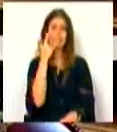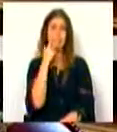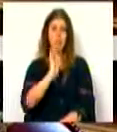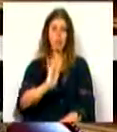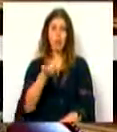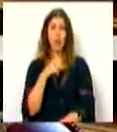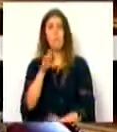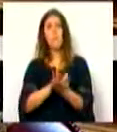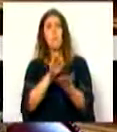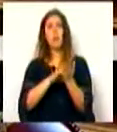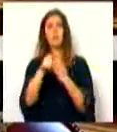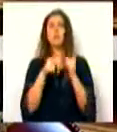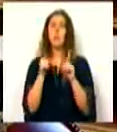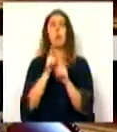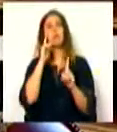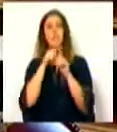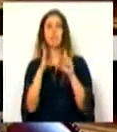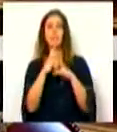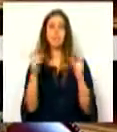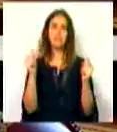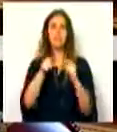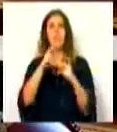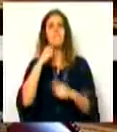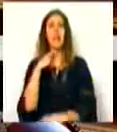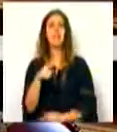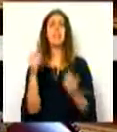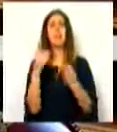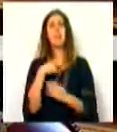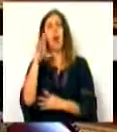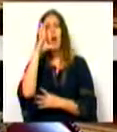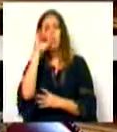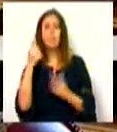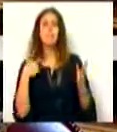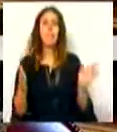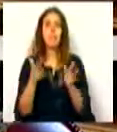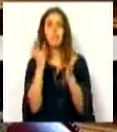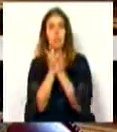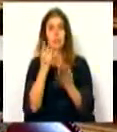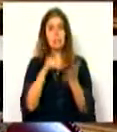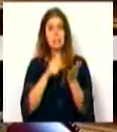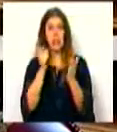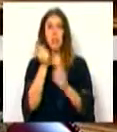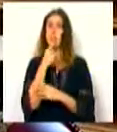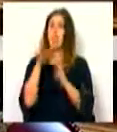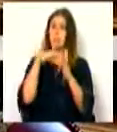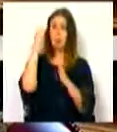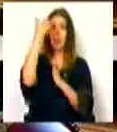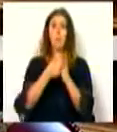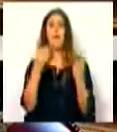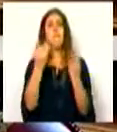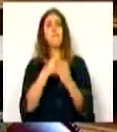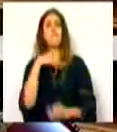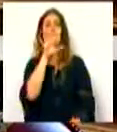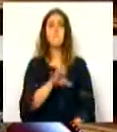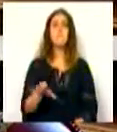Esta proposta visa comatar esta falha, assegurando que o Estado promove os estudos necessários e comunica à Assembleia da República de forma a